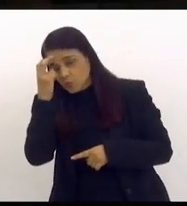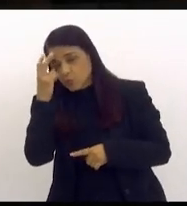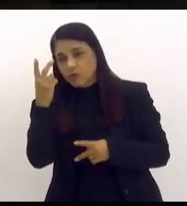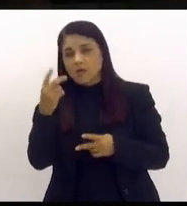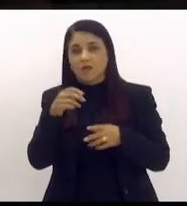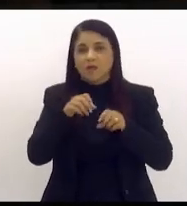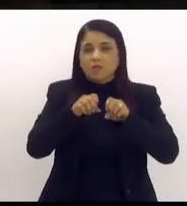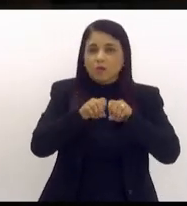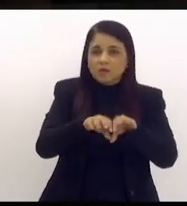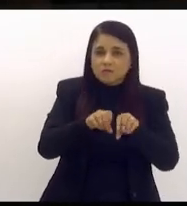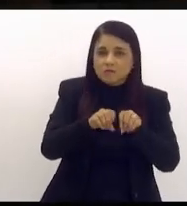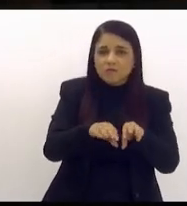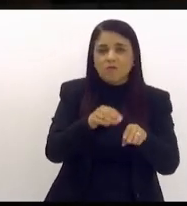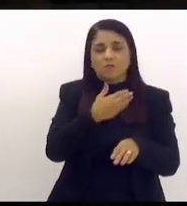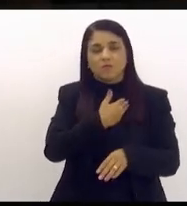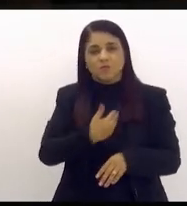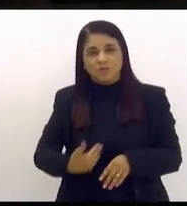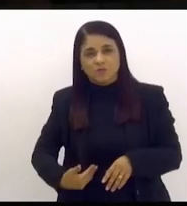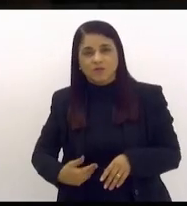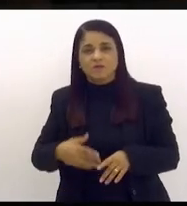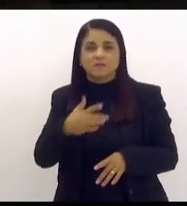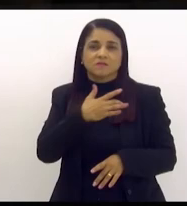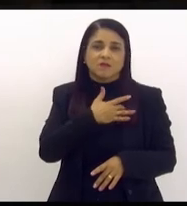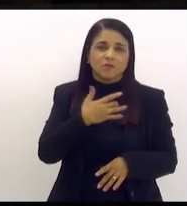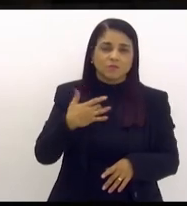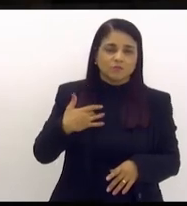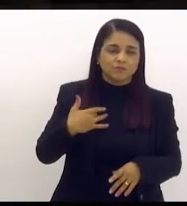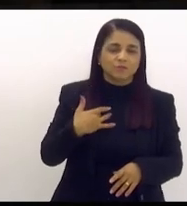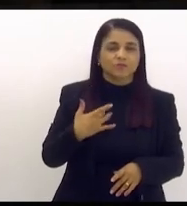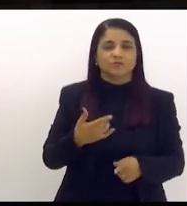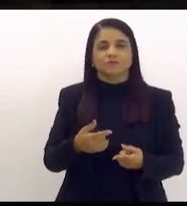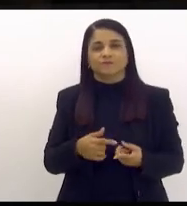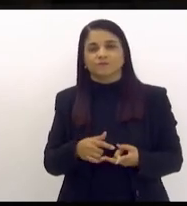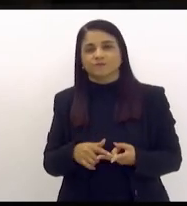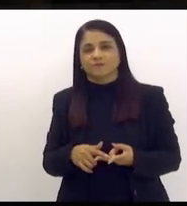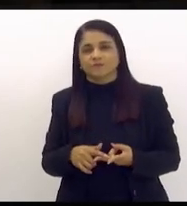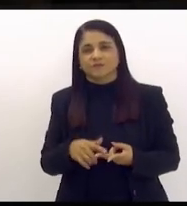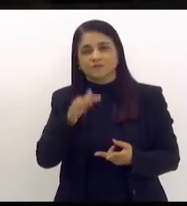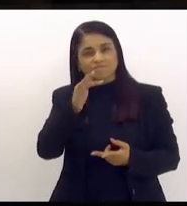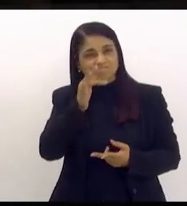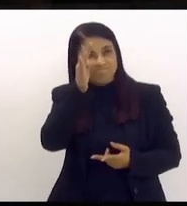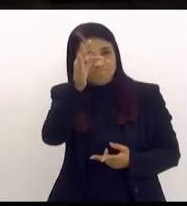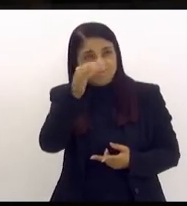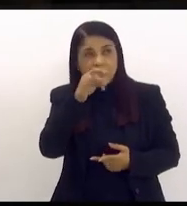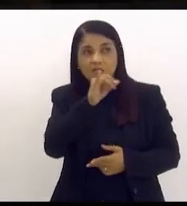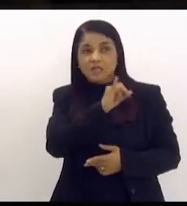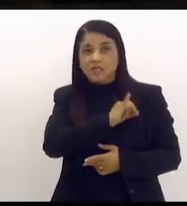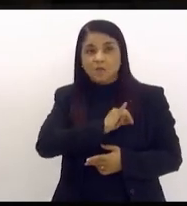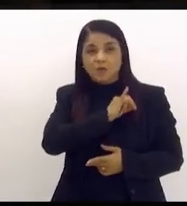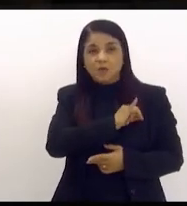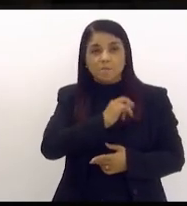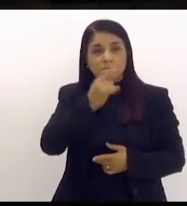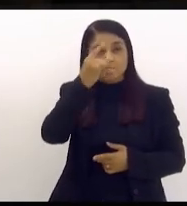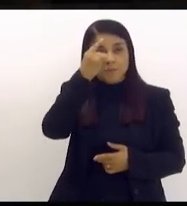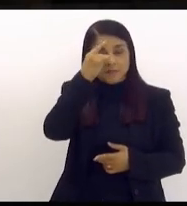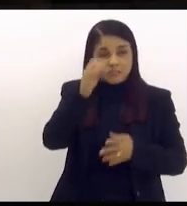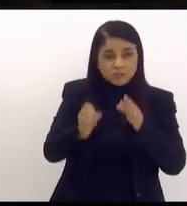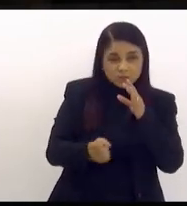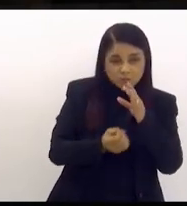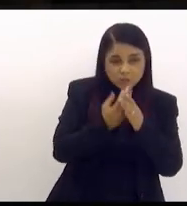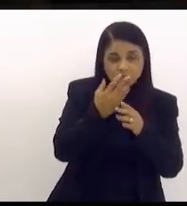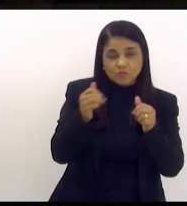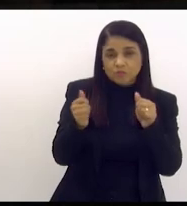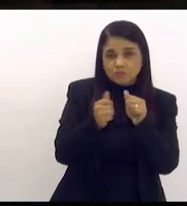a a educação pública é a saúde pública eu tô pensando lá para Itaboraí já vai começar a criar junto com o governo